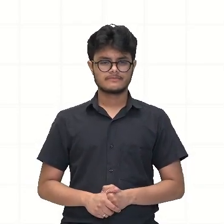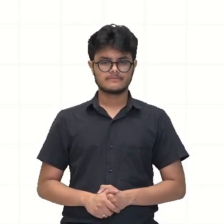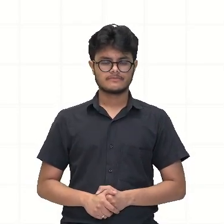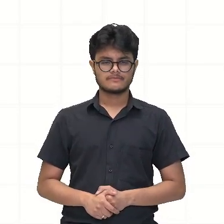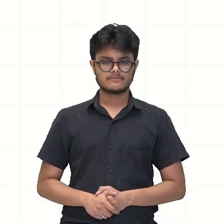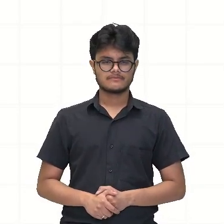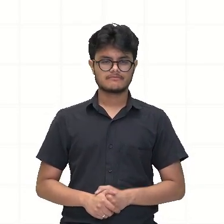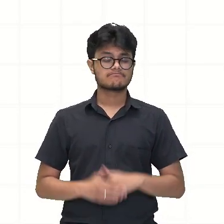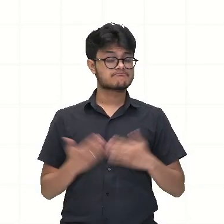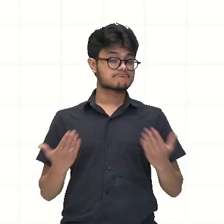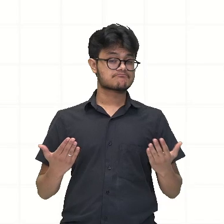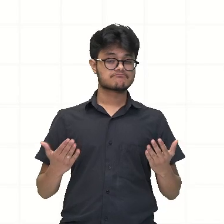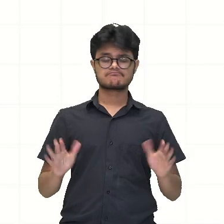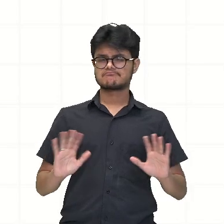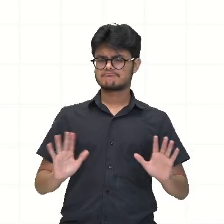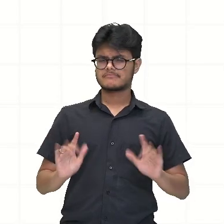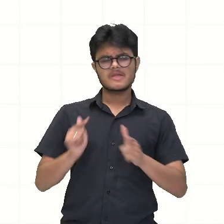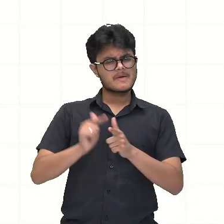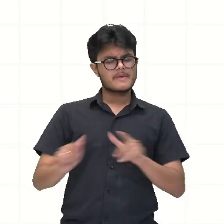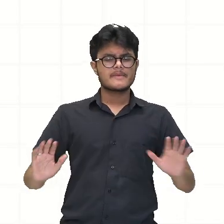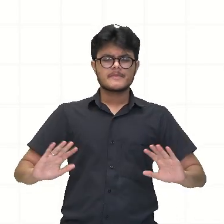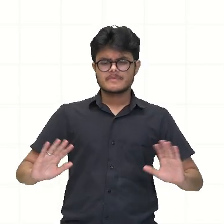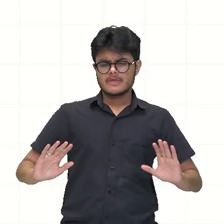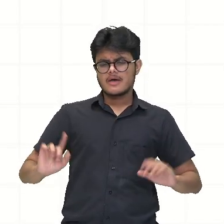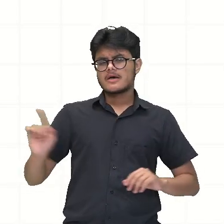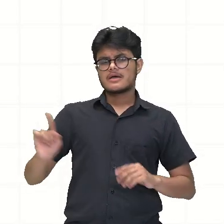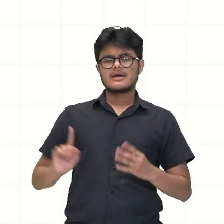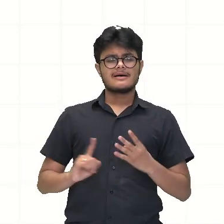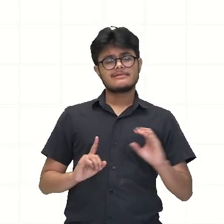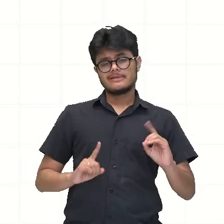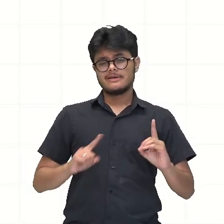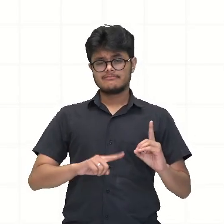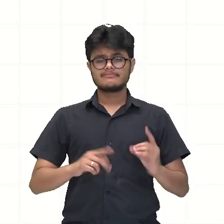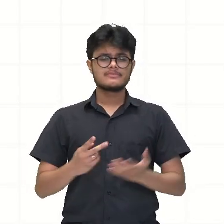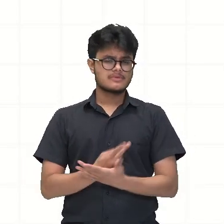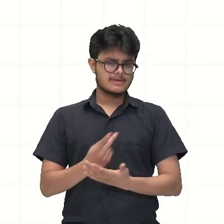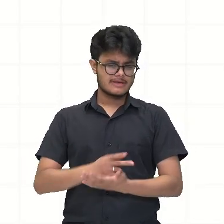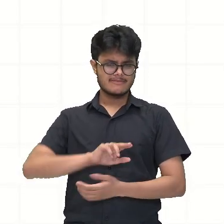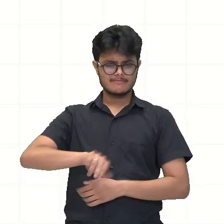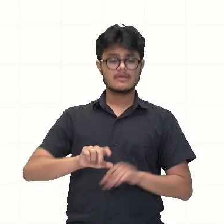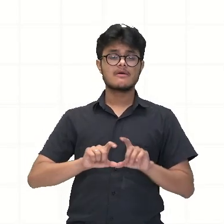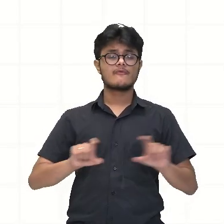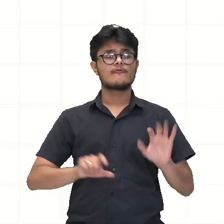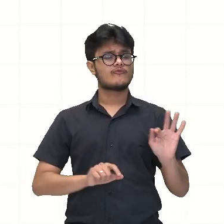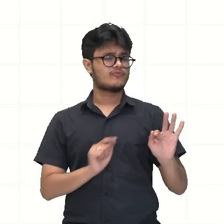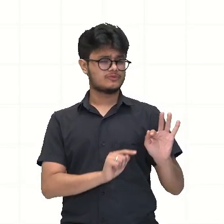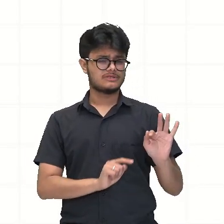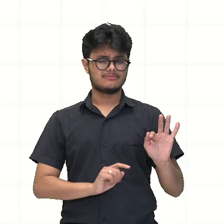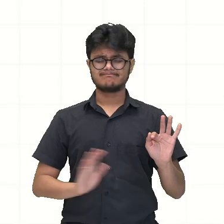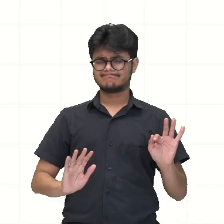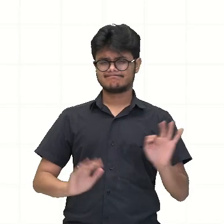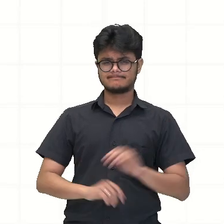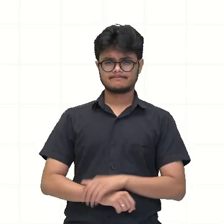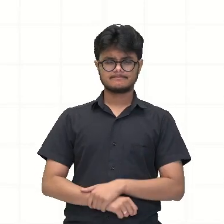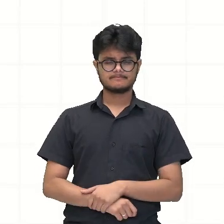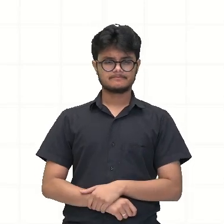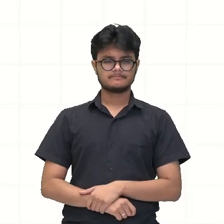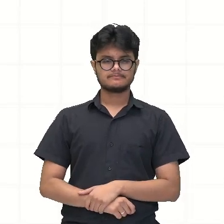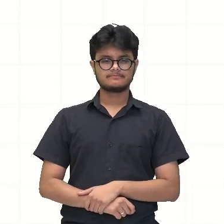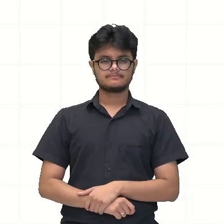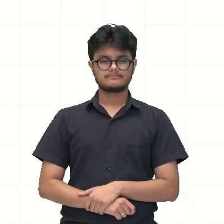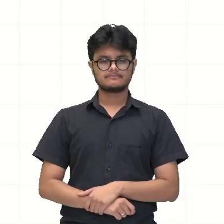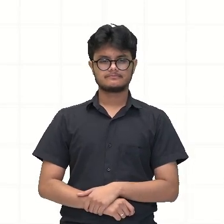eu não preciso nem considerar essa última aqui, que fala da lei da formação da função, né? Aqui ele